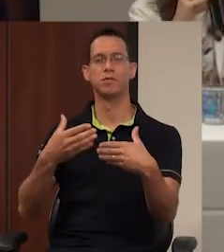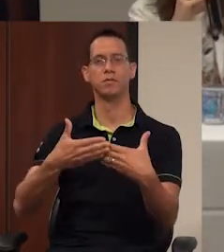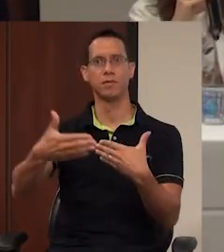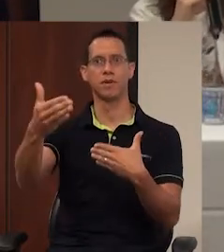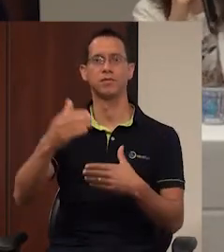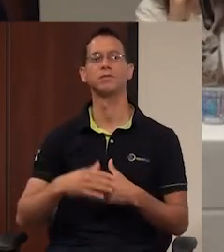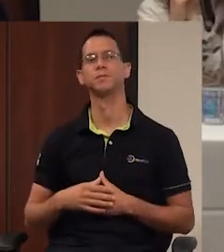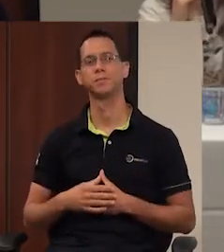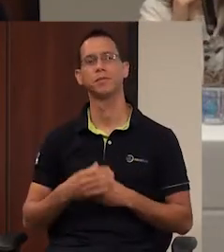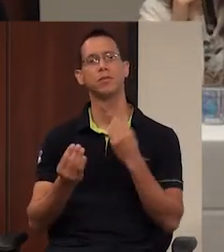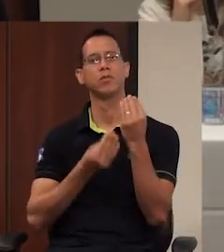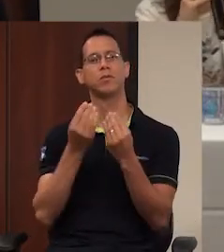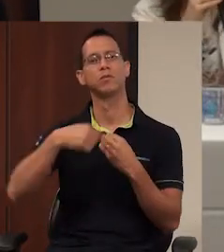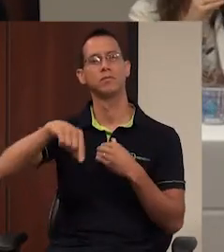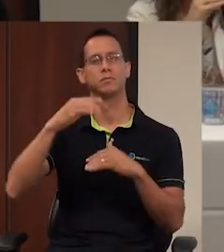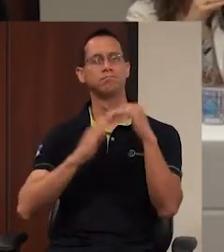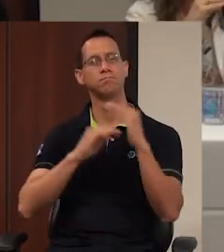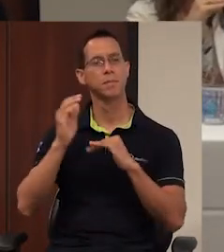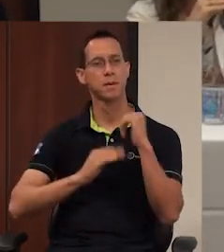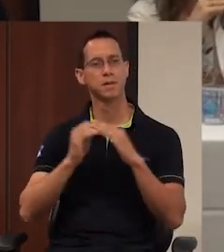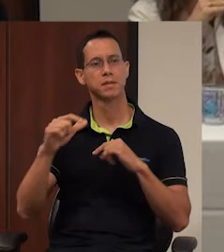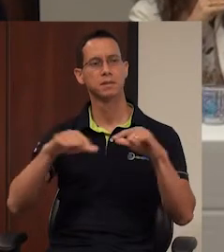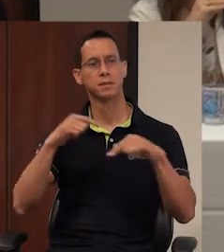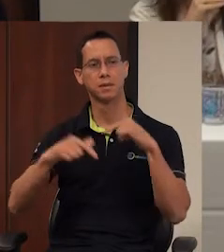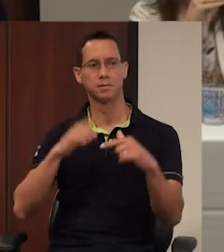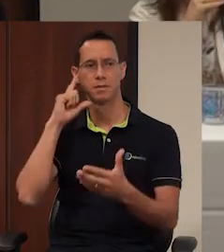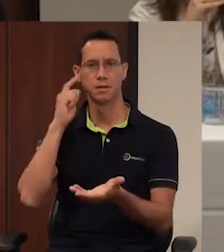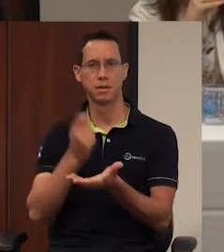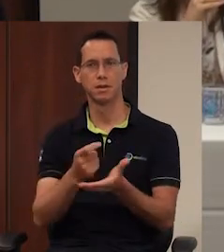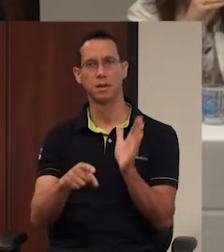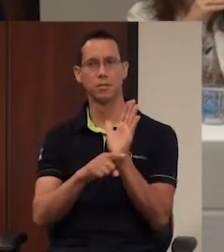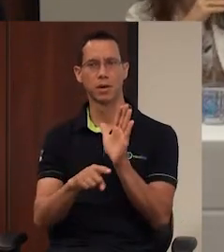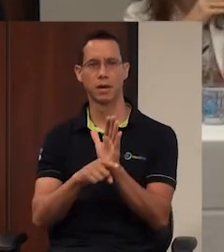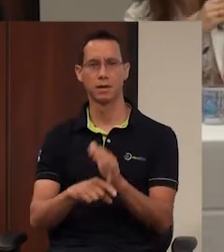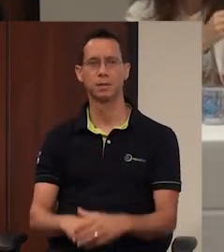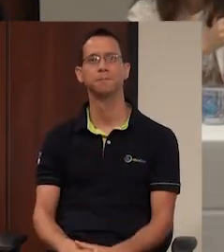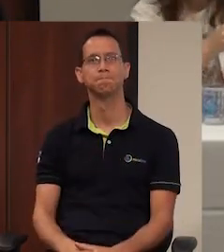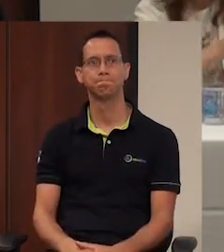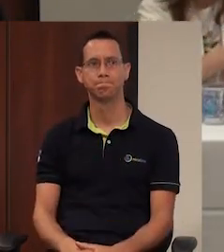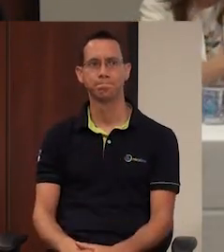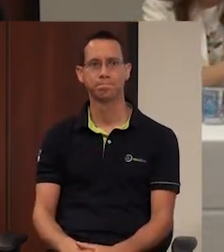Né? Que é como é que a gente vai trabalhar na prática aí a tomada de decisão apoiada.